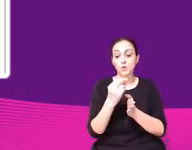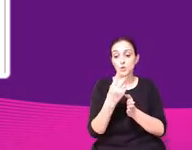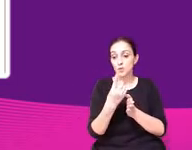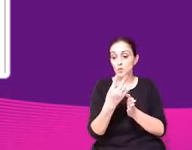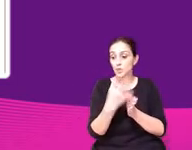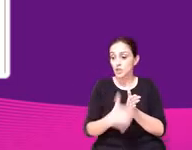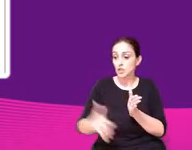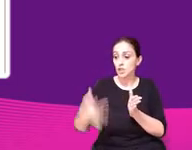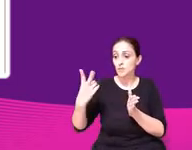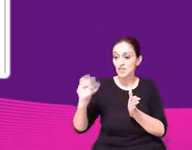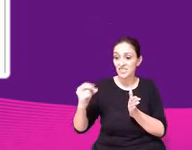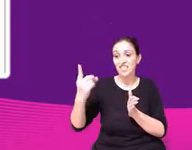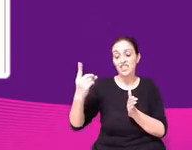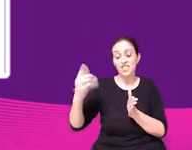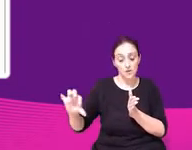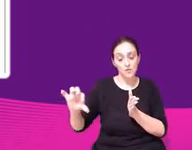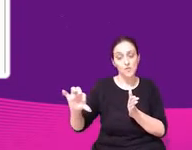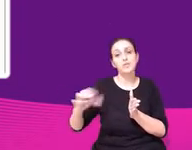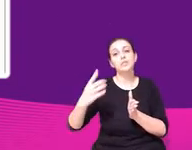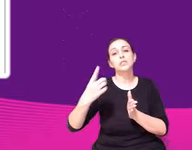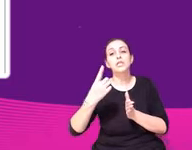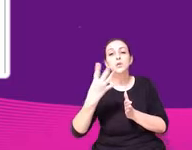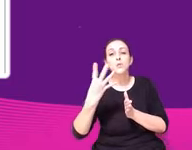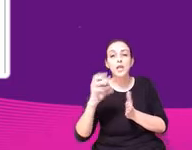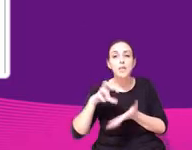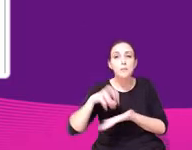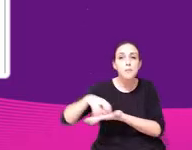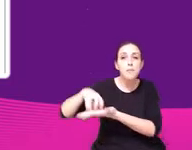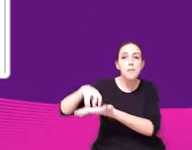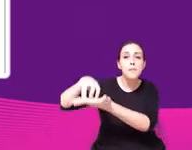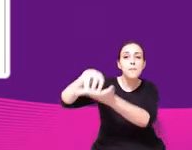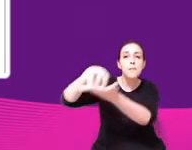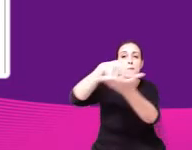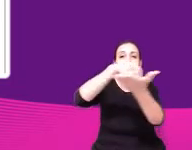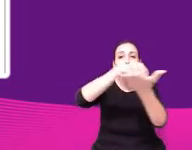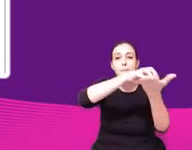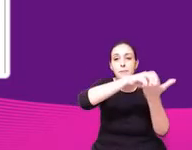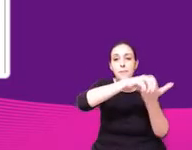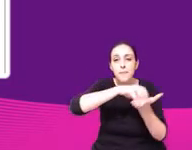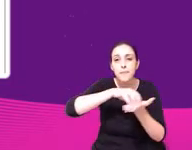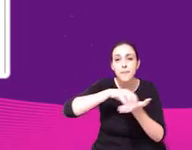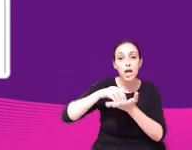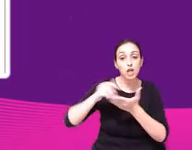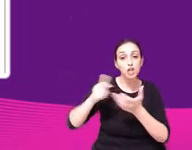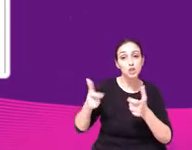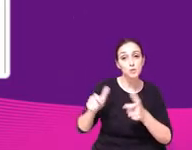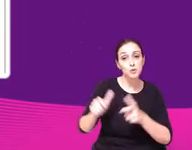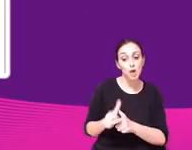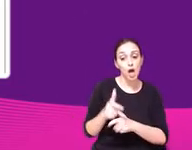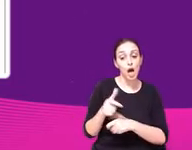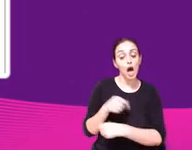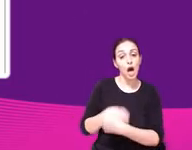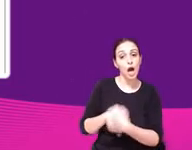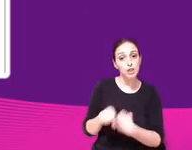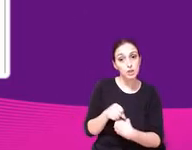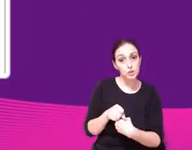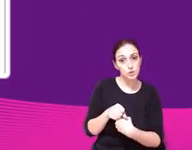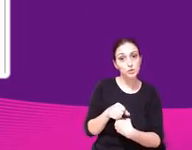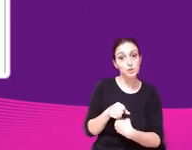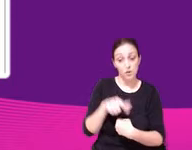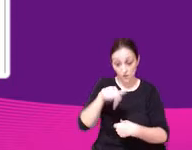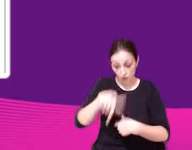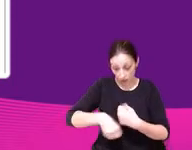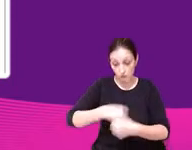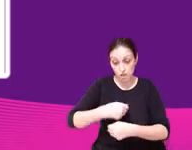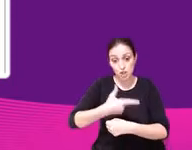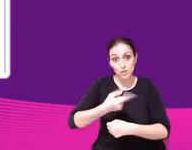de 130 a 145 centros ativos de transplantes. Houve uma diminuição em 2021, relacionado também à pandemia.